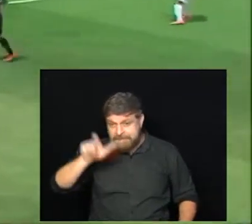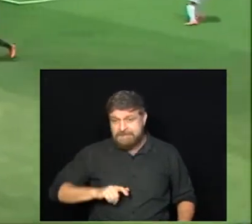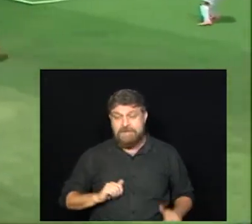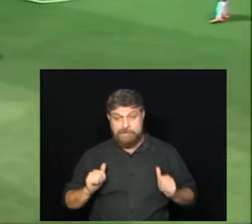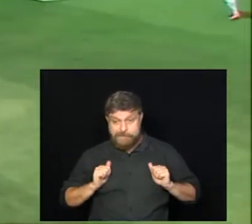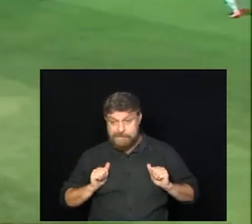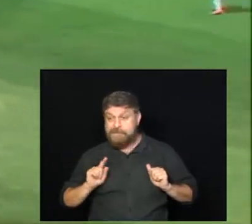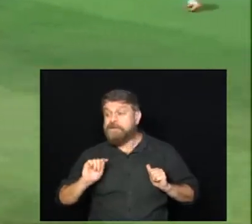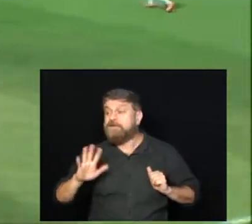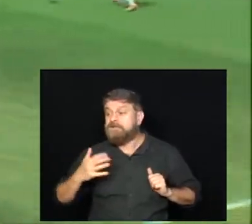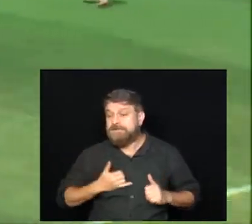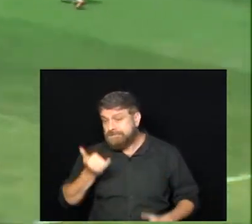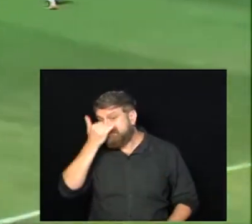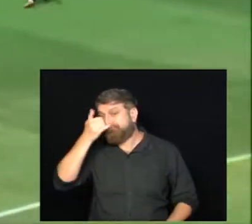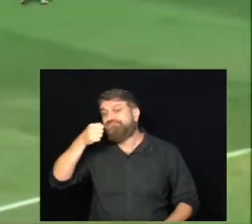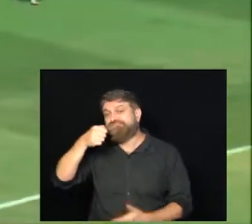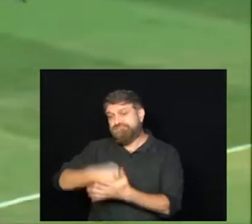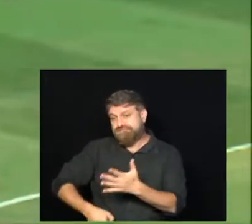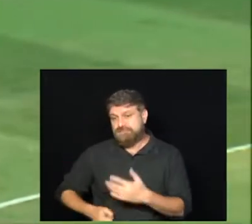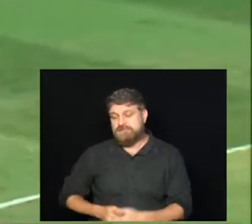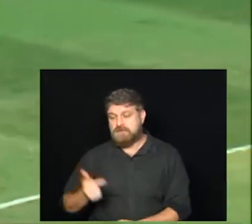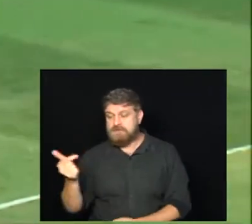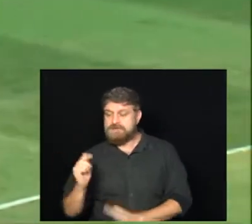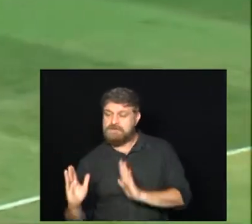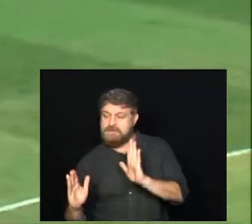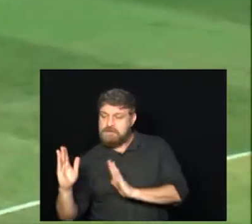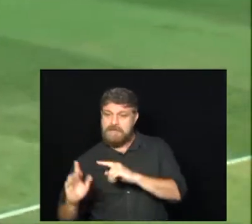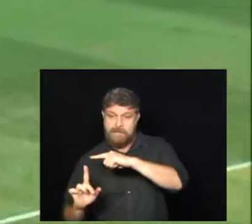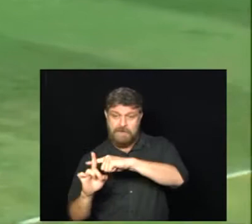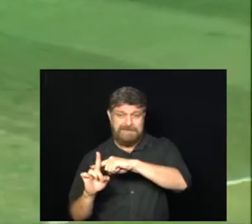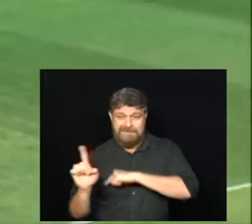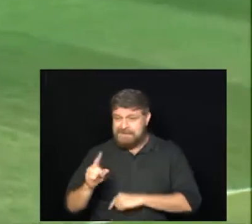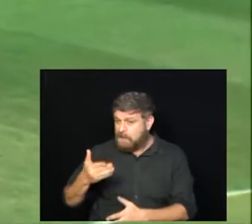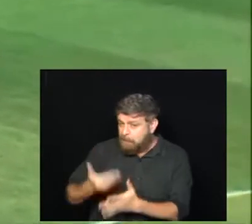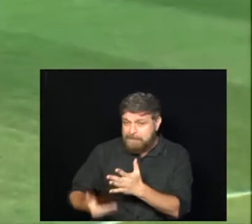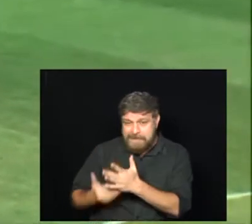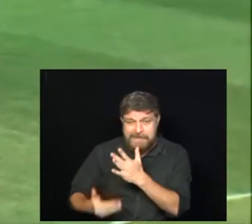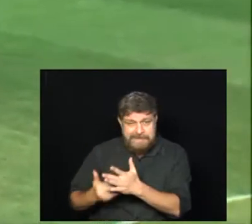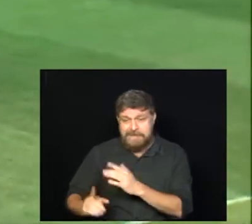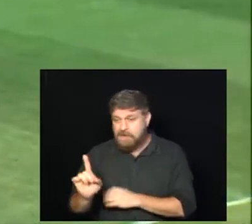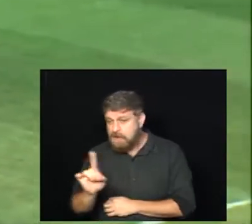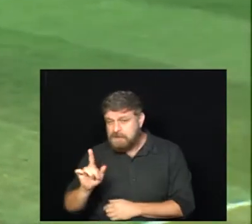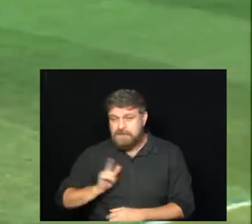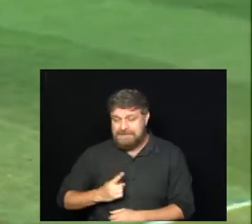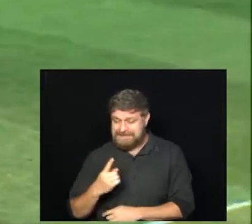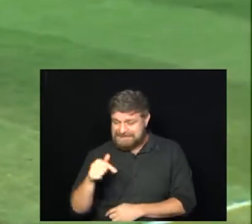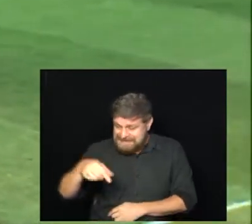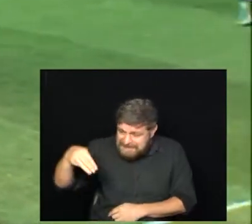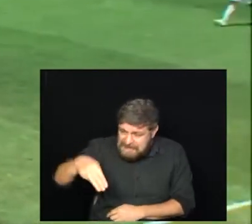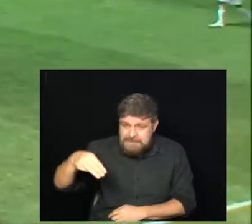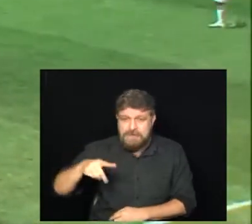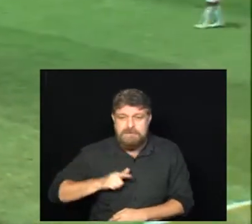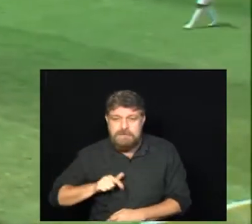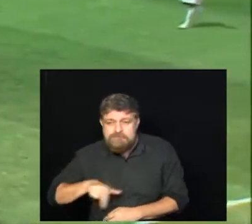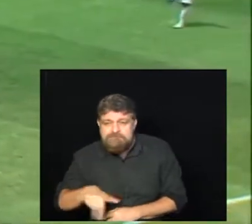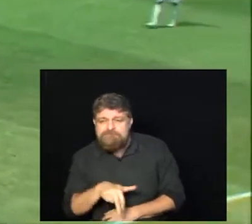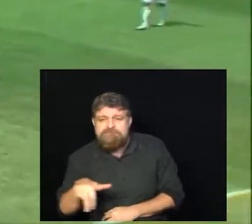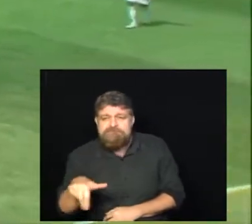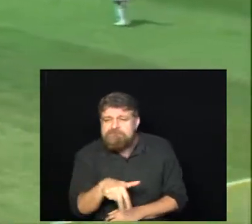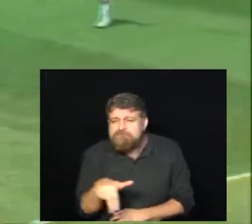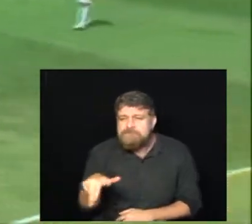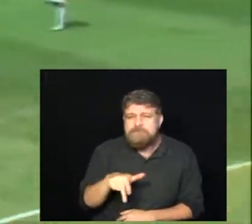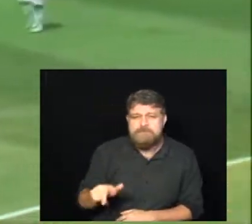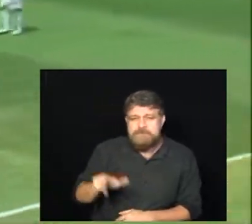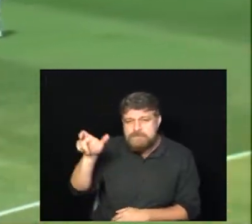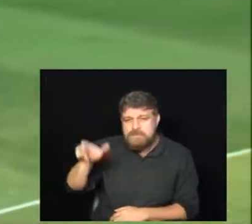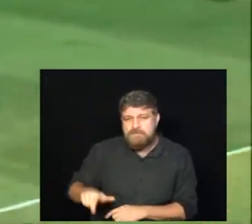toma? Pois é. No segundo tempo, o Cruzeiro não desperdiçou. Aos 17 minutos, em jogada construída pela